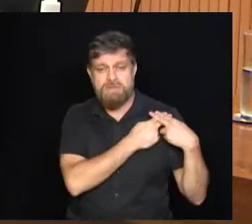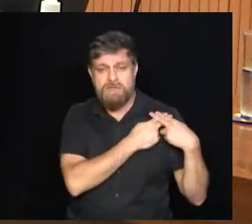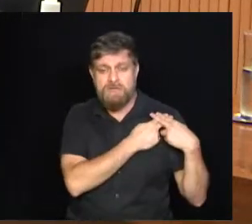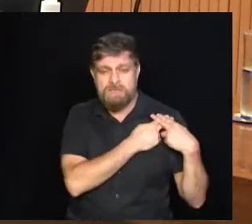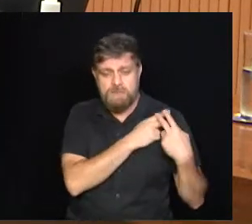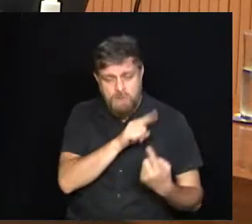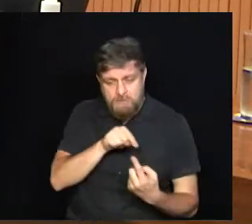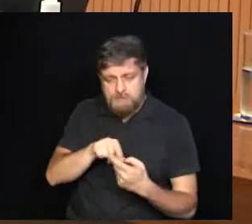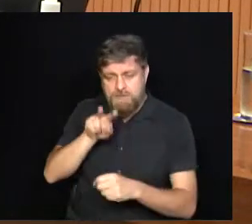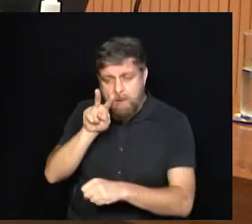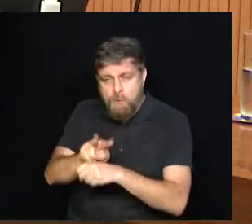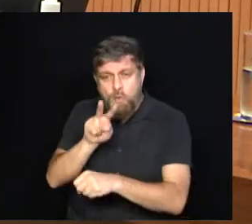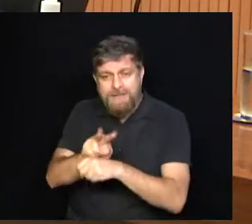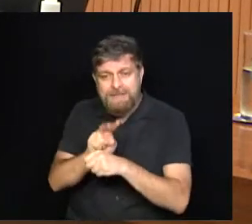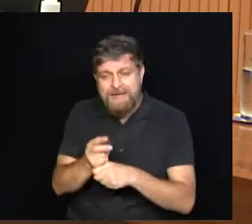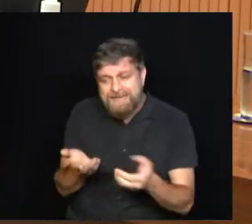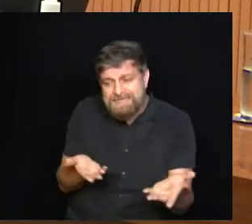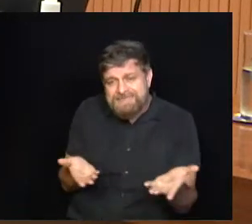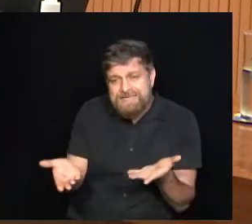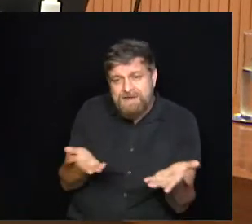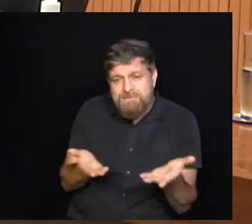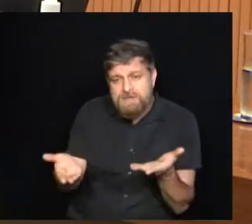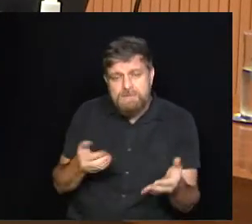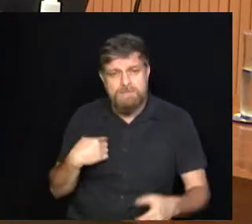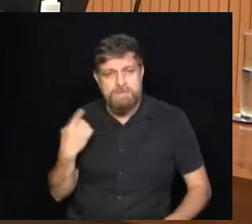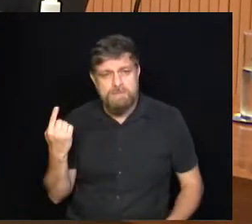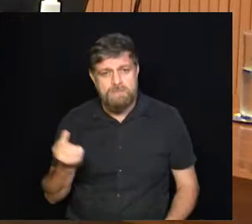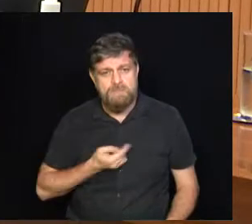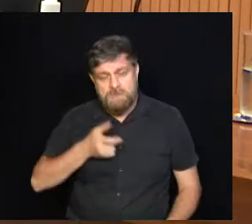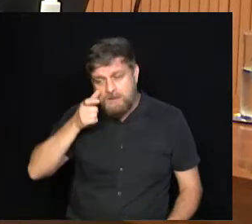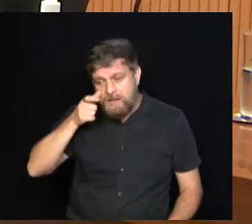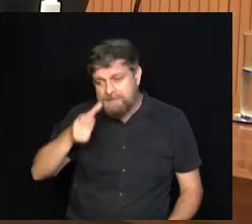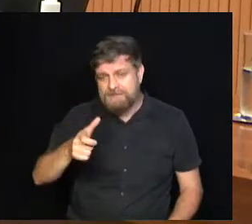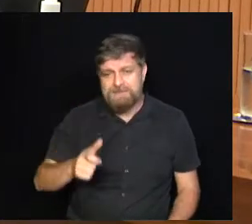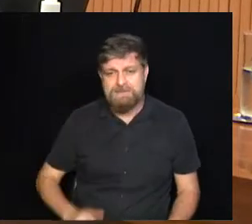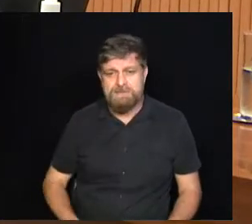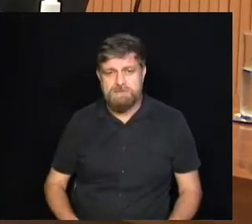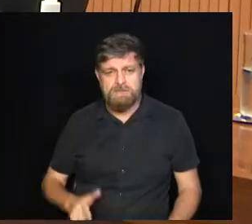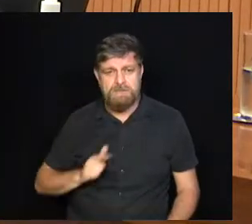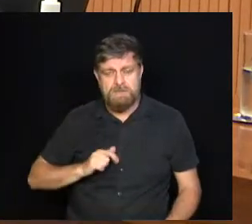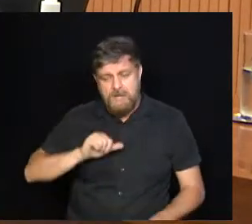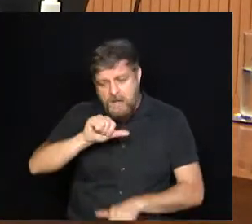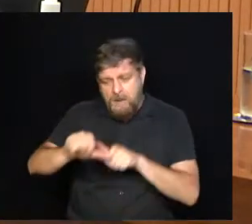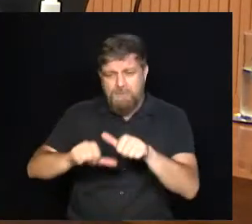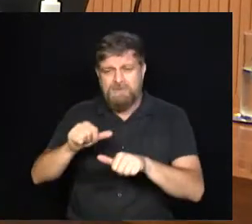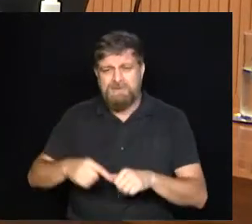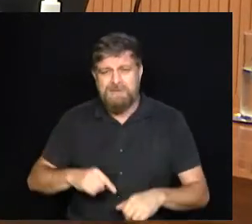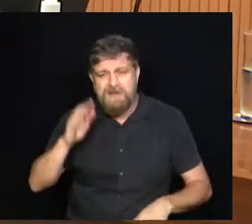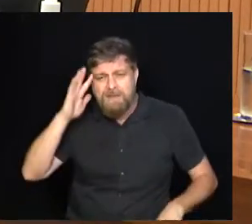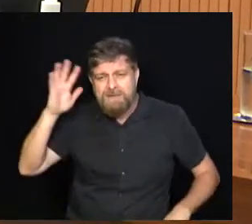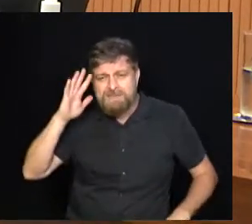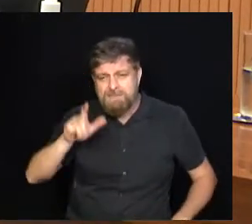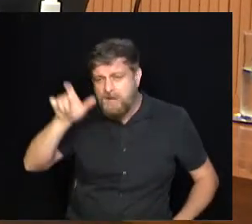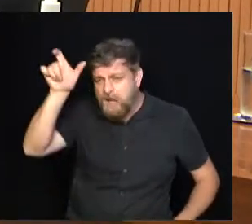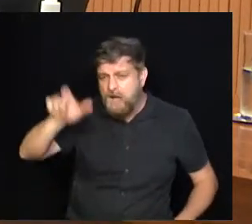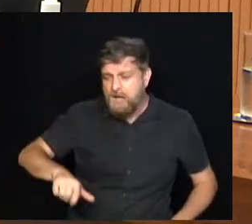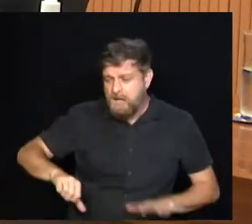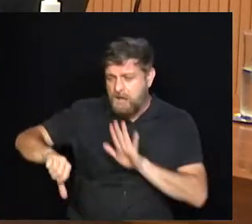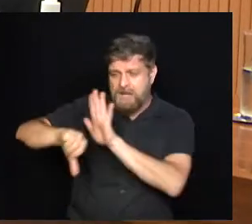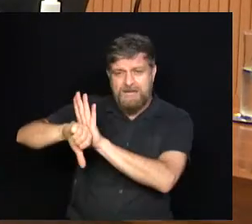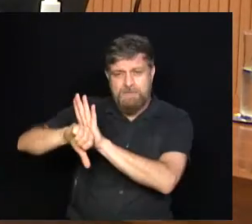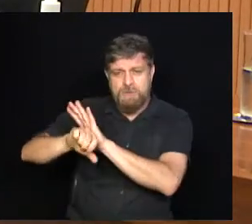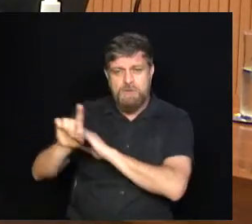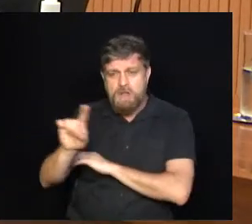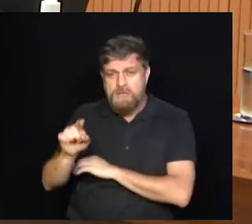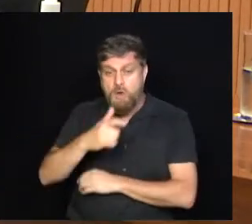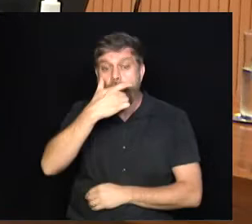proteger e servir, né? E é muito interessante isso, né? Tirar essa questão de, às vezes, um agressor, mas, na verdade,